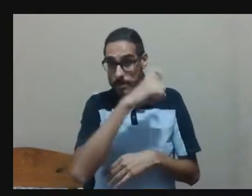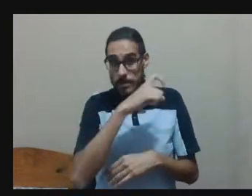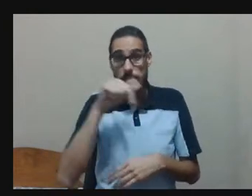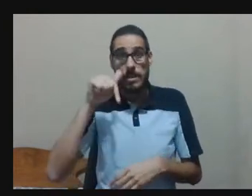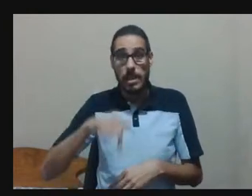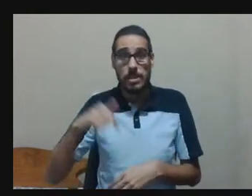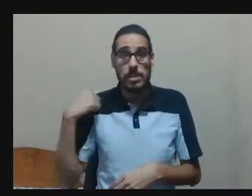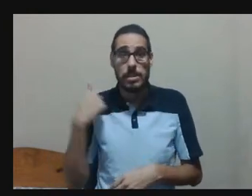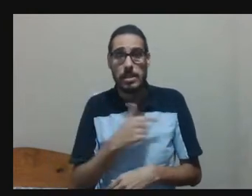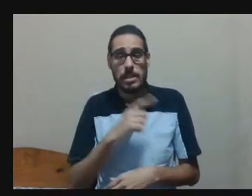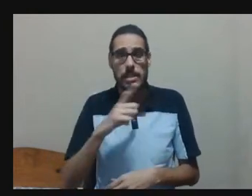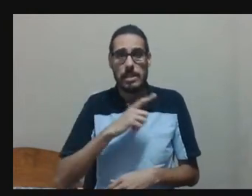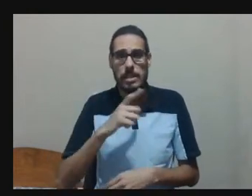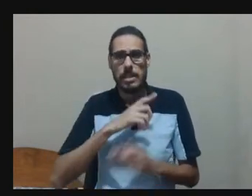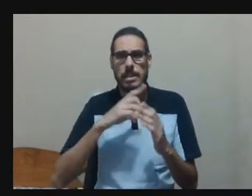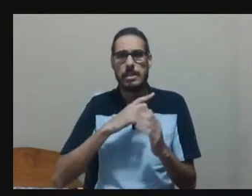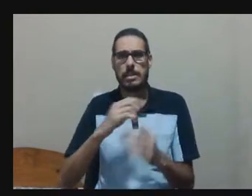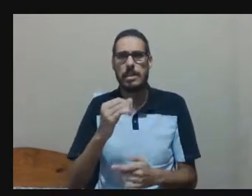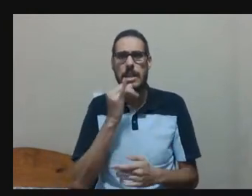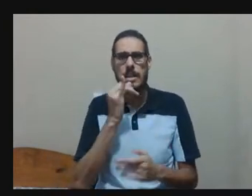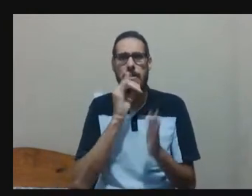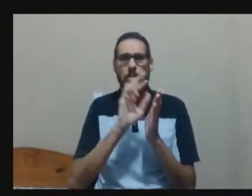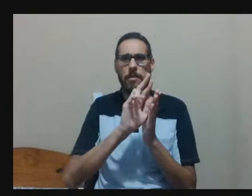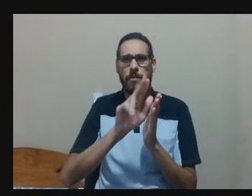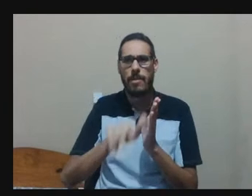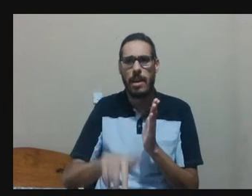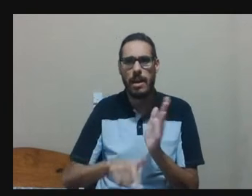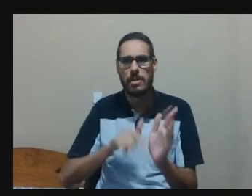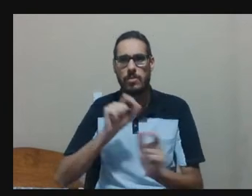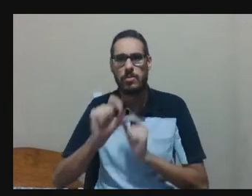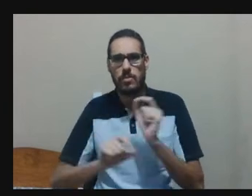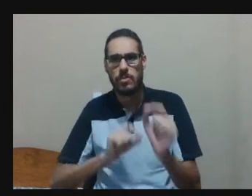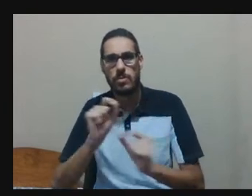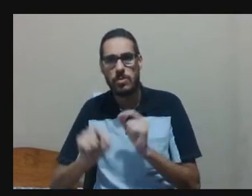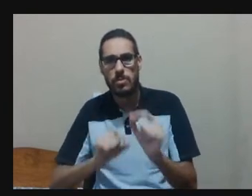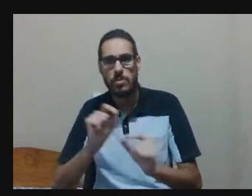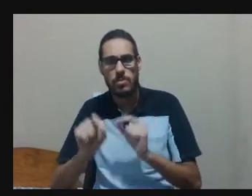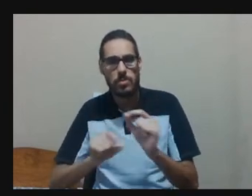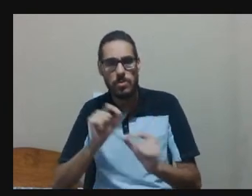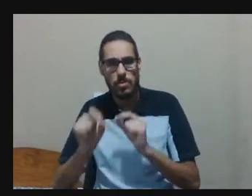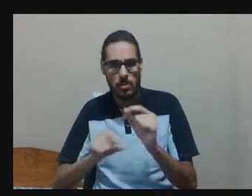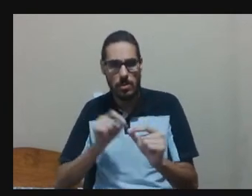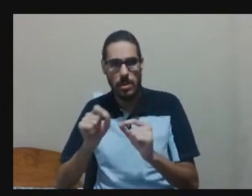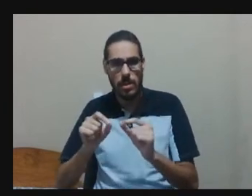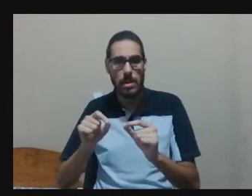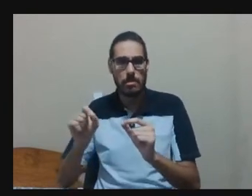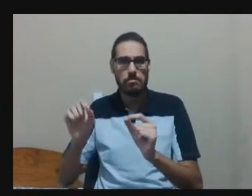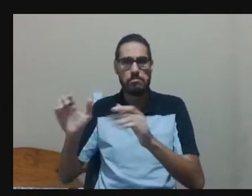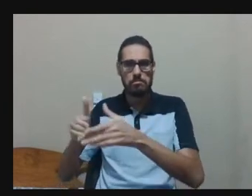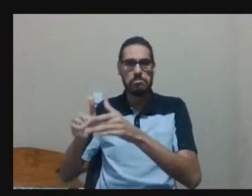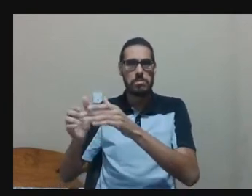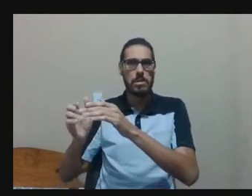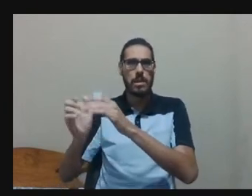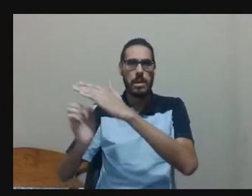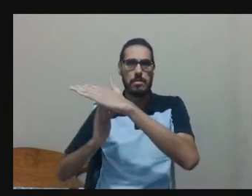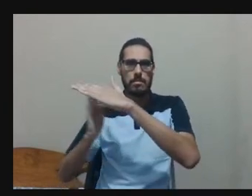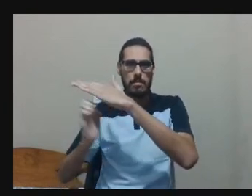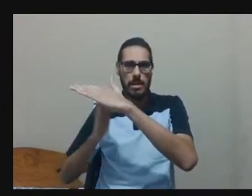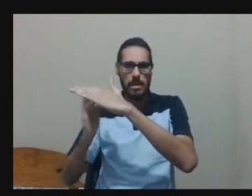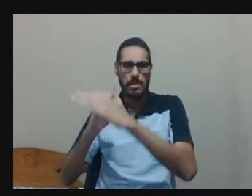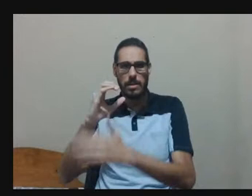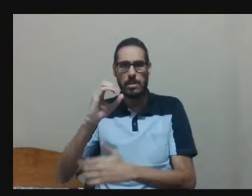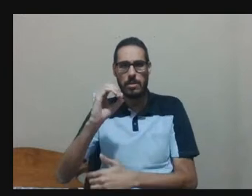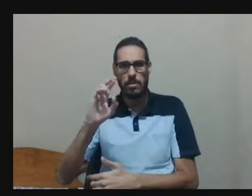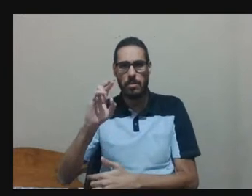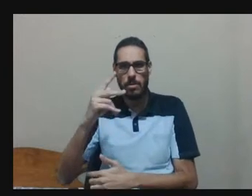inúmeros exemplos, tá, de que o setor corporativo é que realmente pode... Eu não gosto muito de pensar